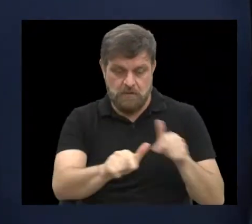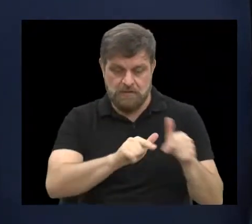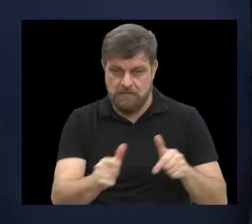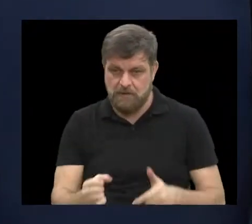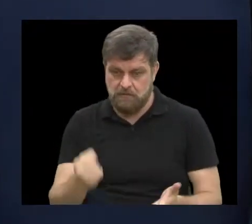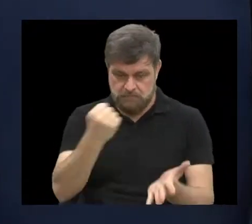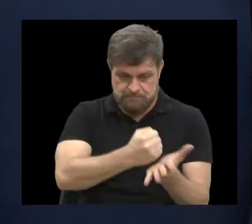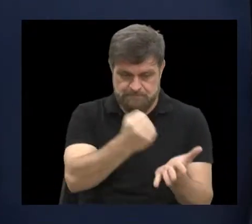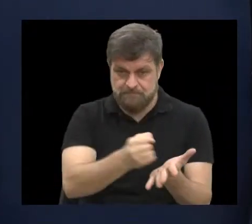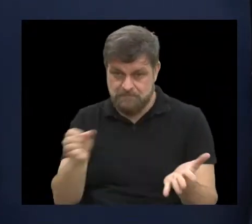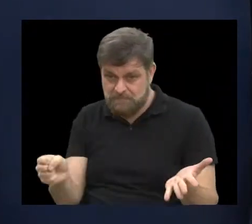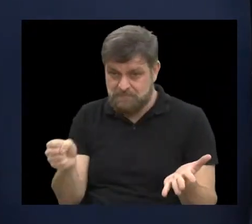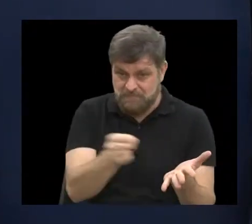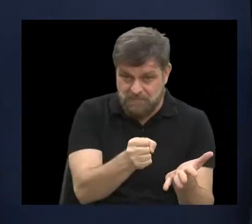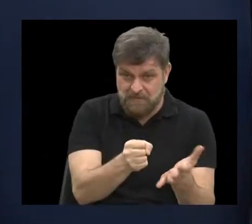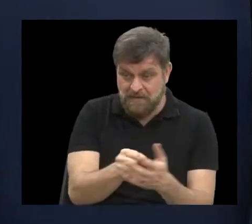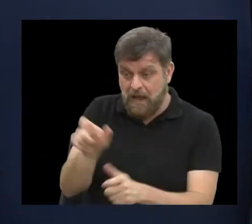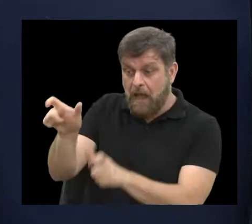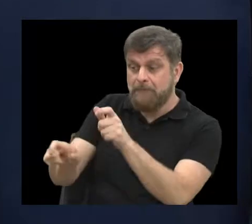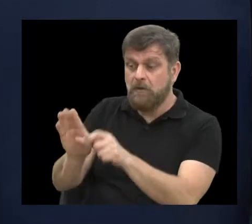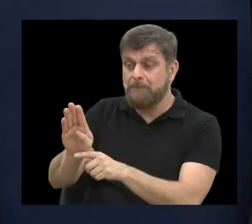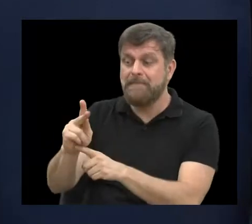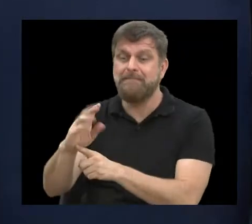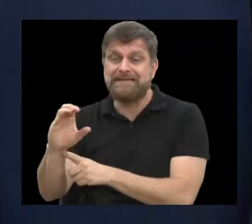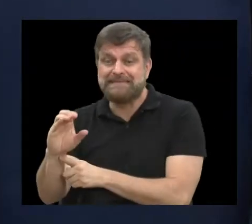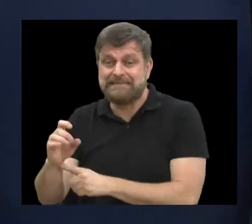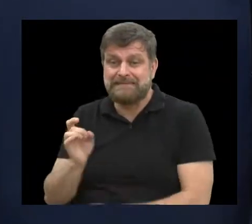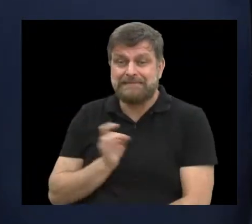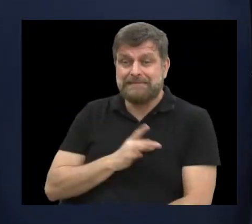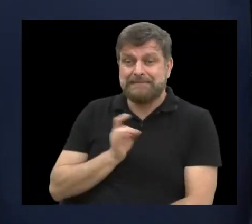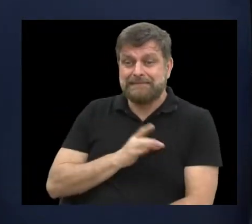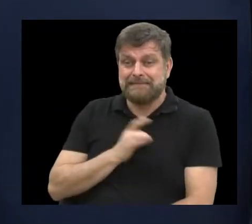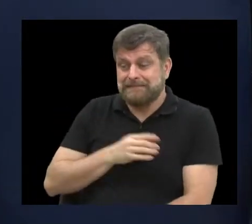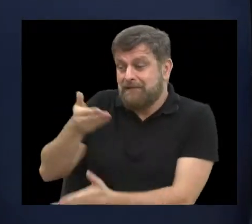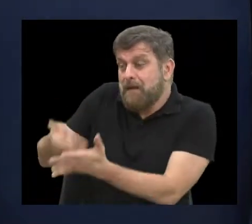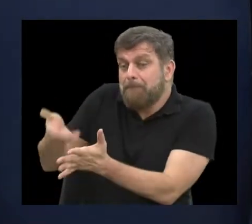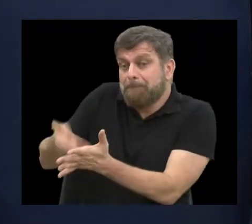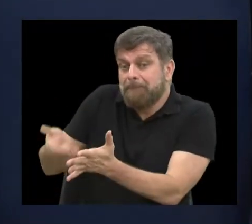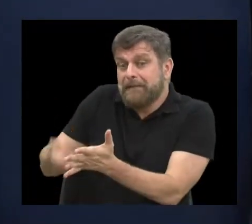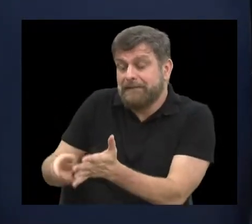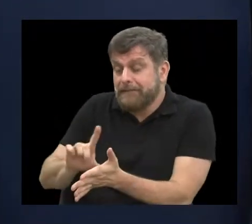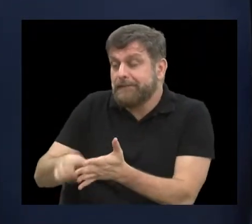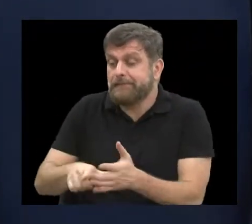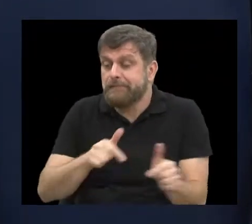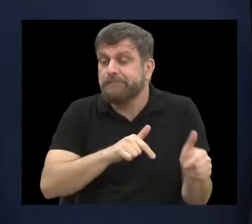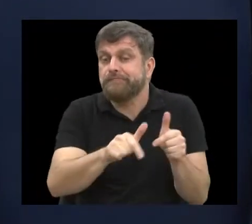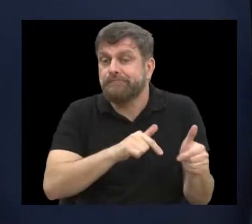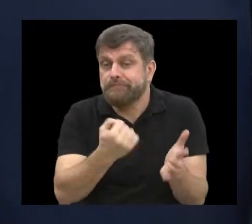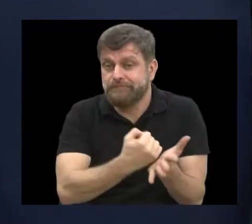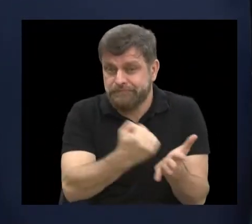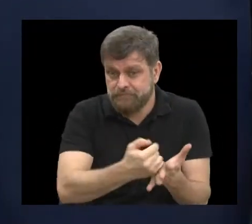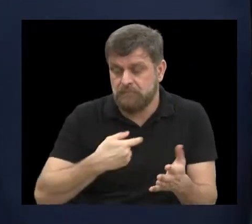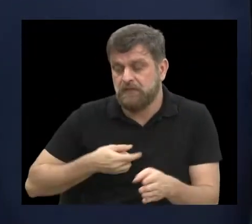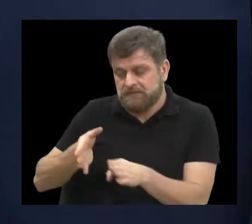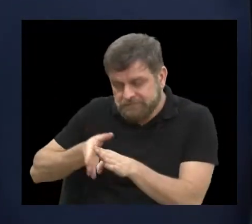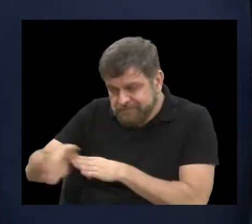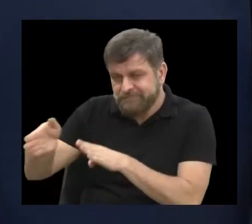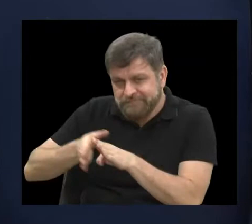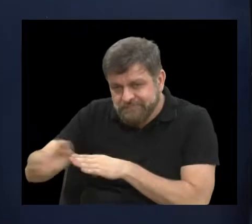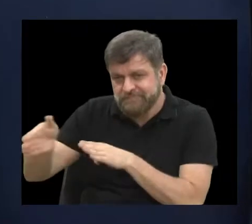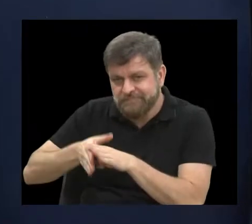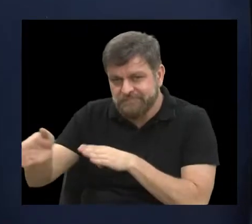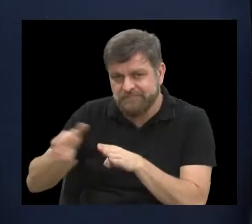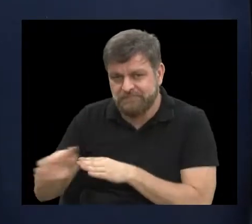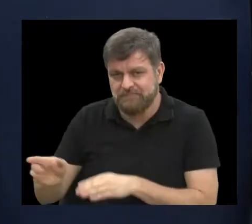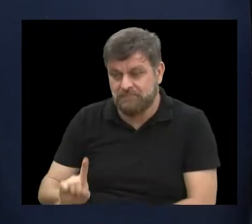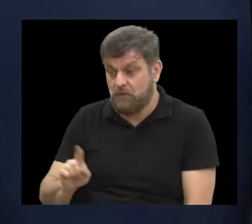trabalho e muitos têm o benefício e têm esse medo, né, de sair do benefício, que para eles, mesmo a gente falando muito sobre o benefício, né, que não